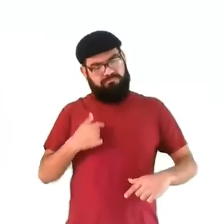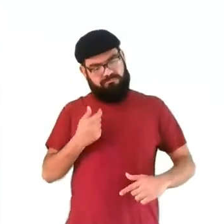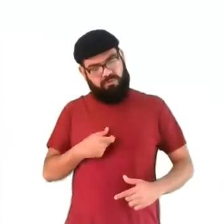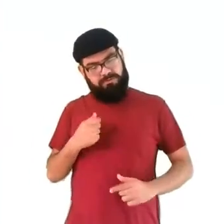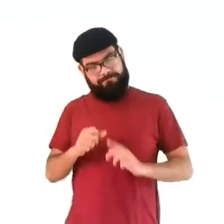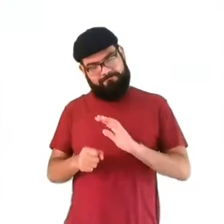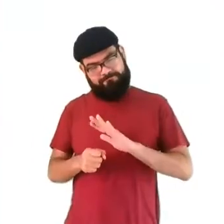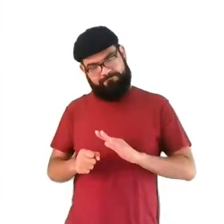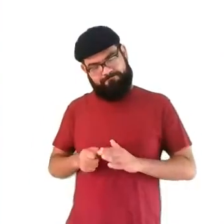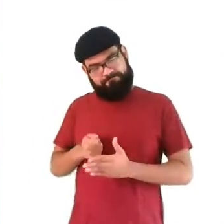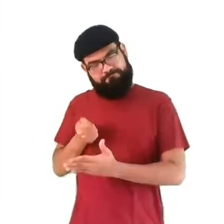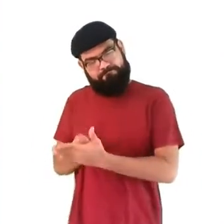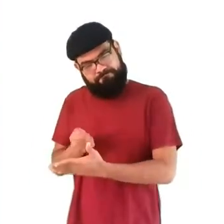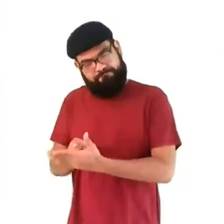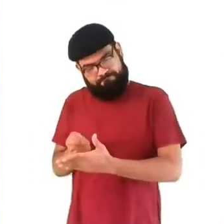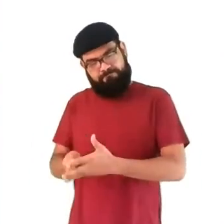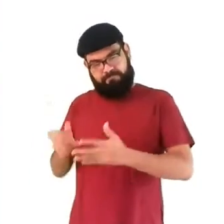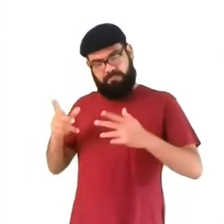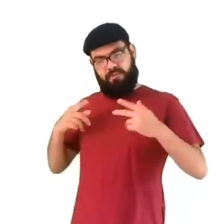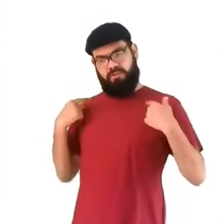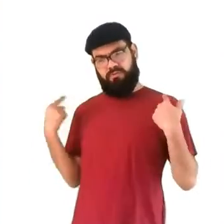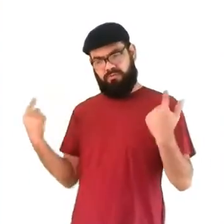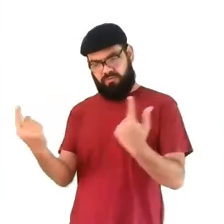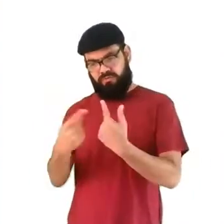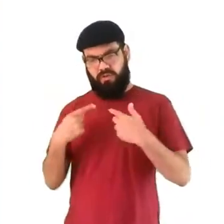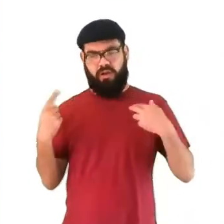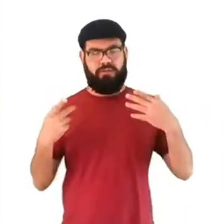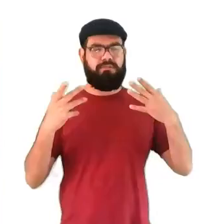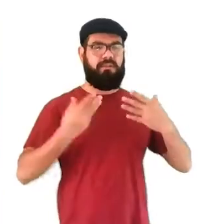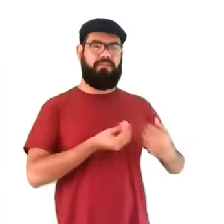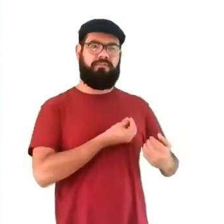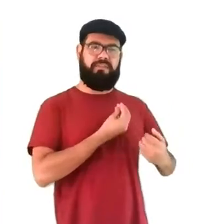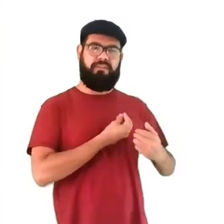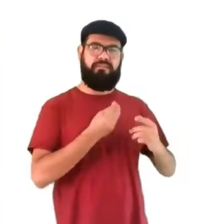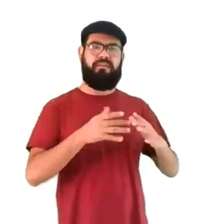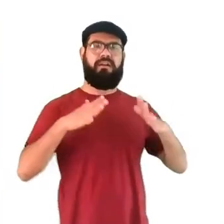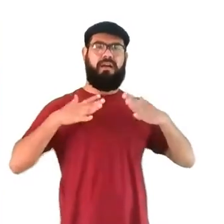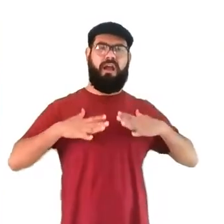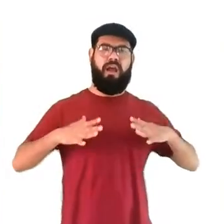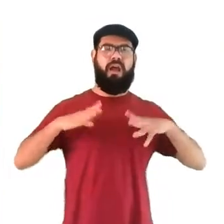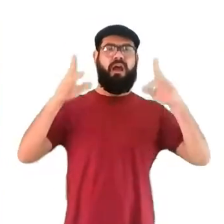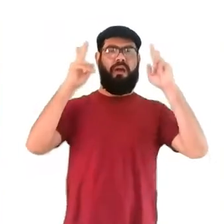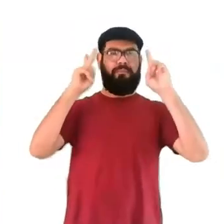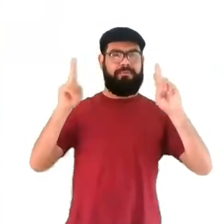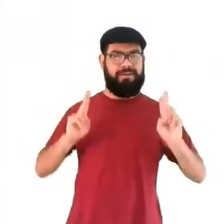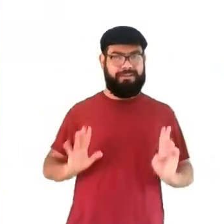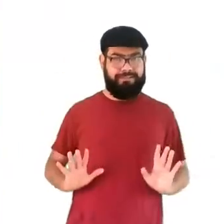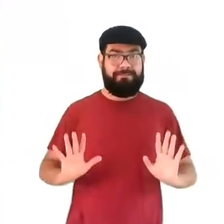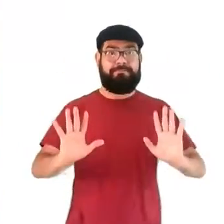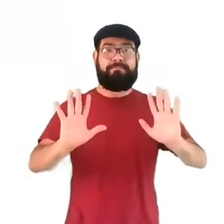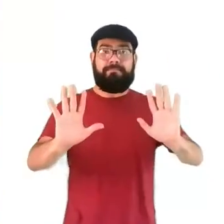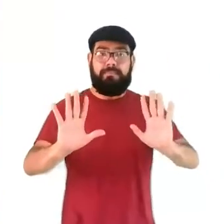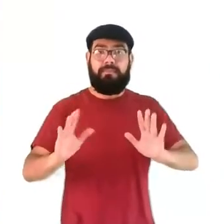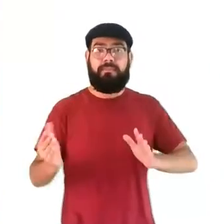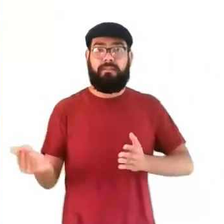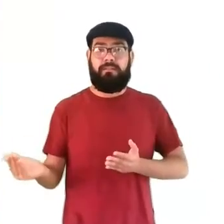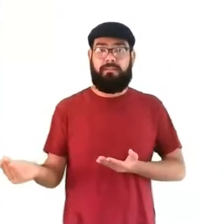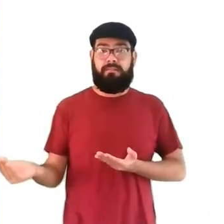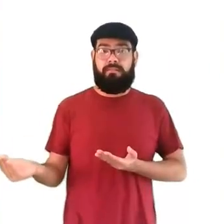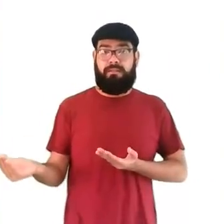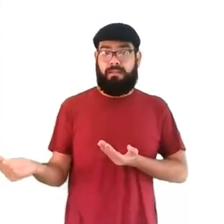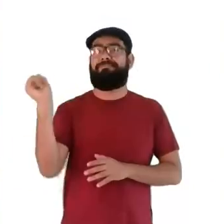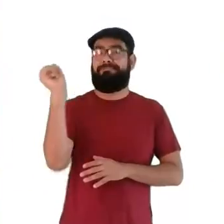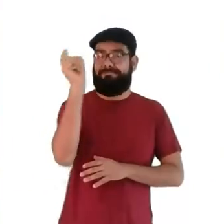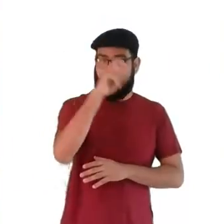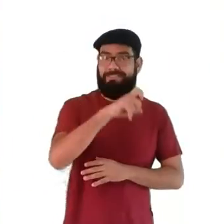mais tranquila, tá? Então, apesar de a adolescência ser vista como uma fase muito difícil, né, a gente